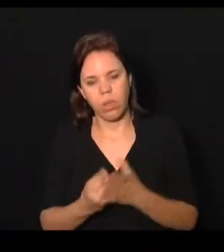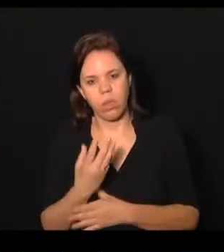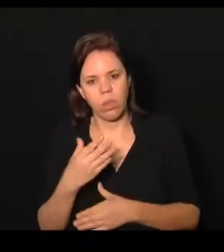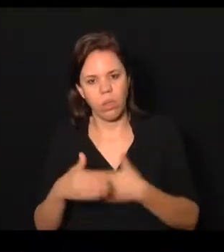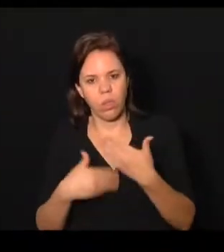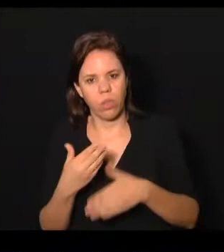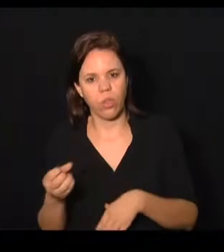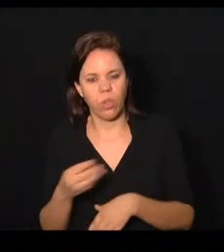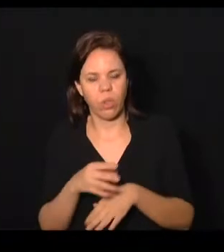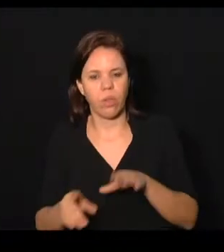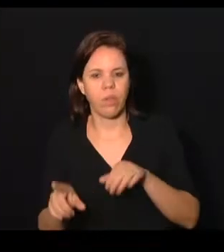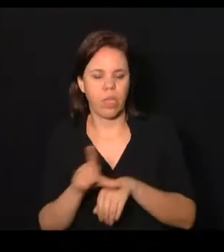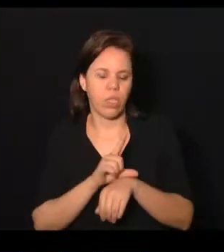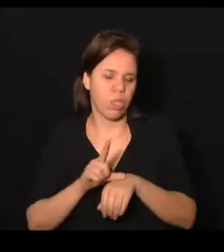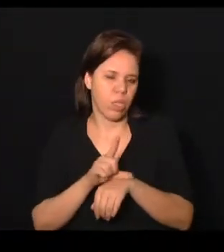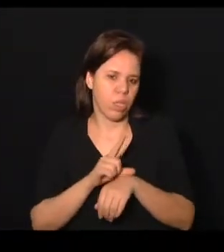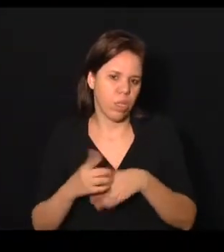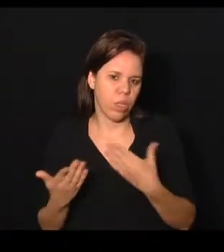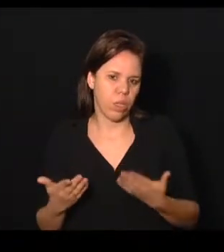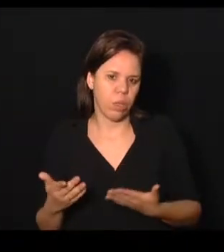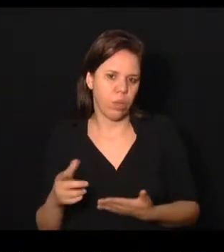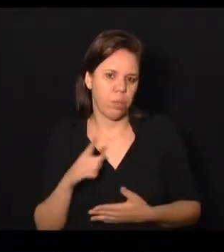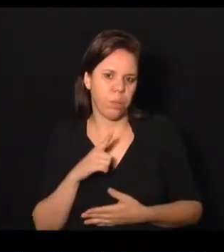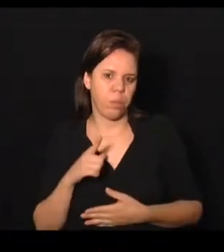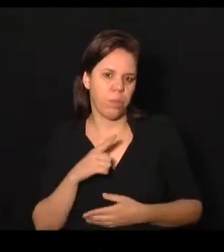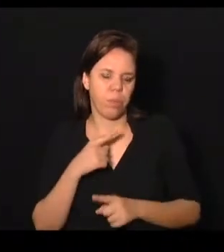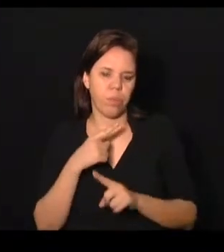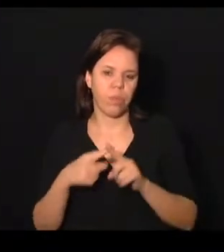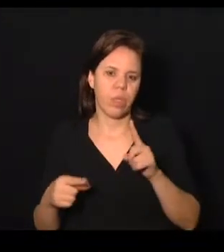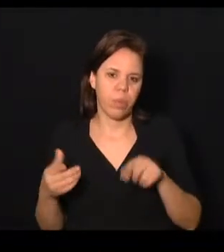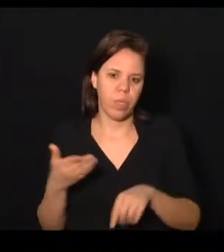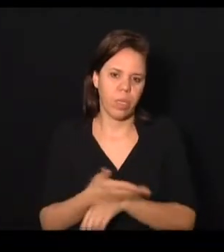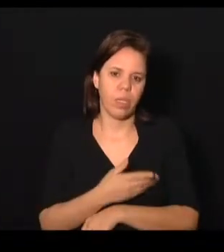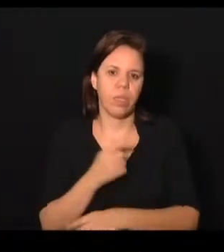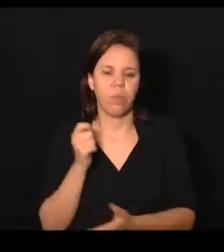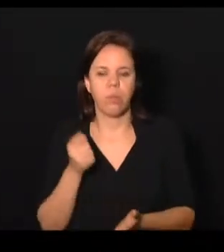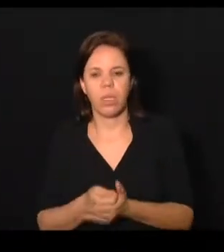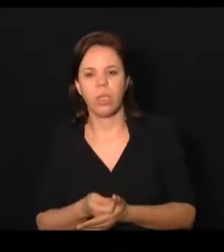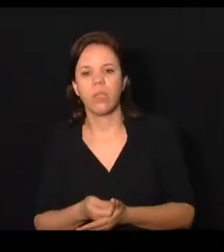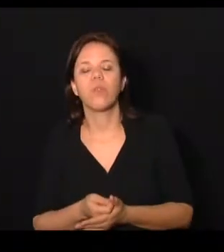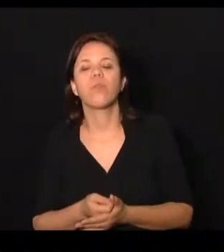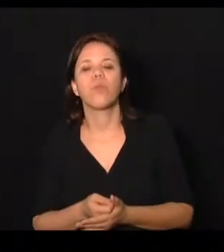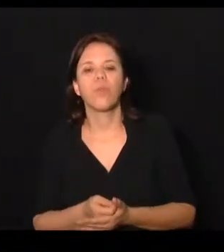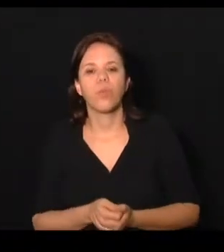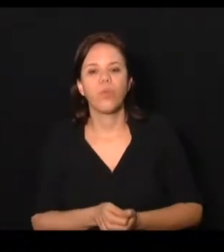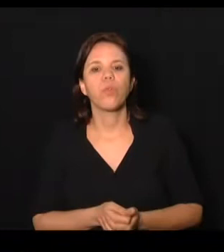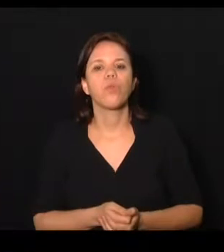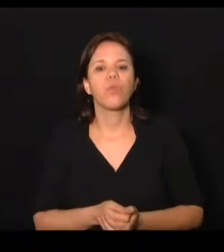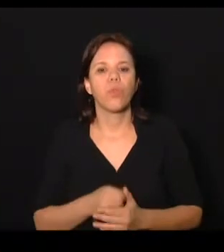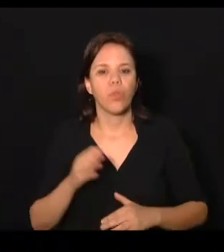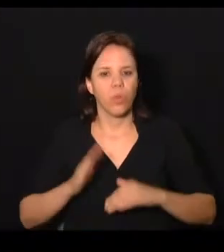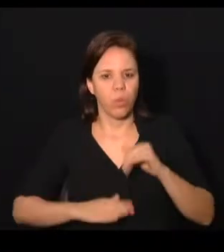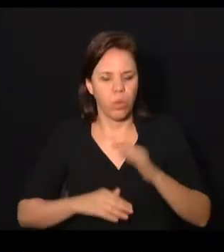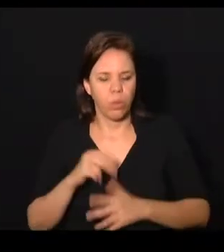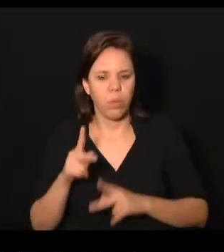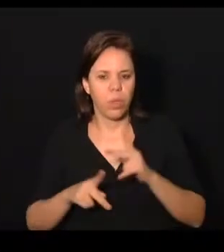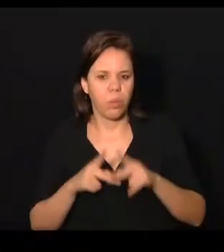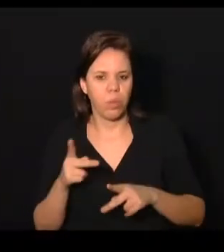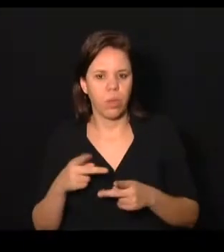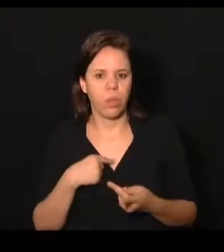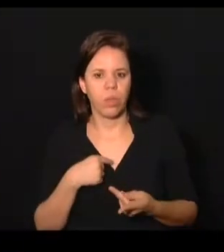novas legislações, como essa da meia entrada, como essa em relação aos profissionais, às pessoas,